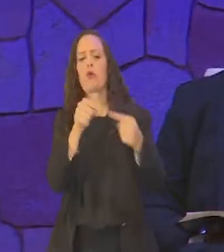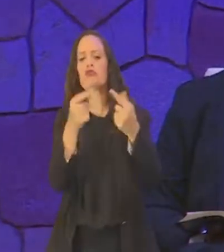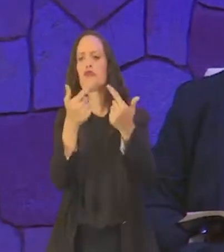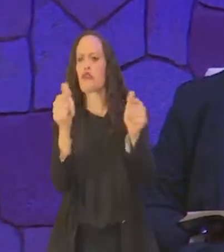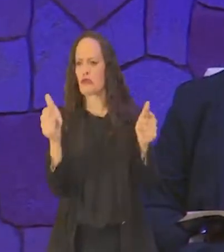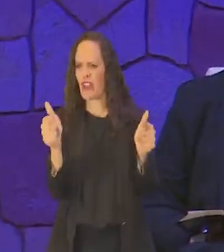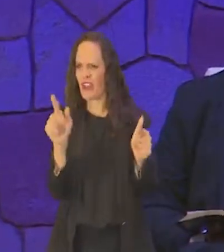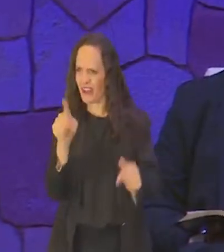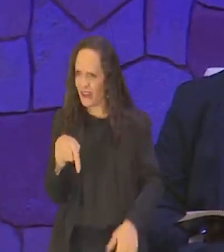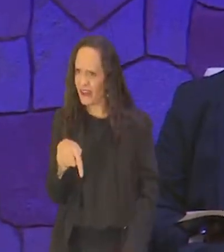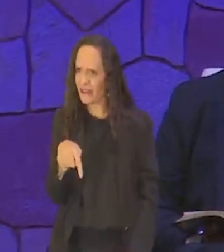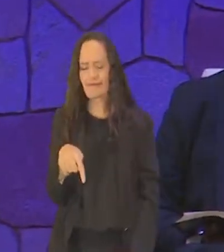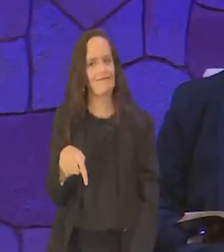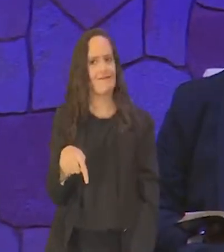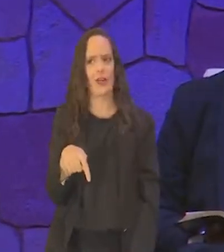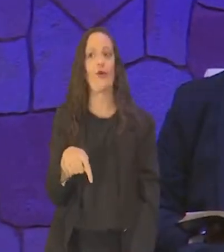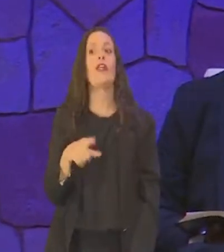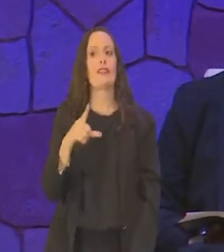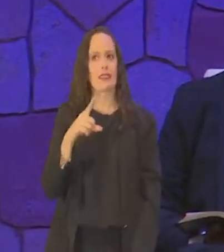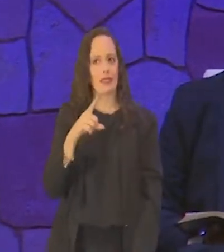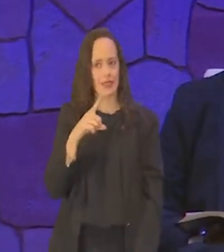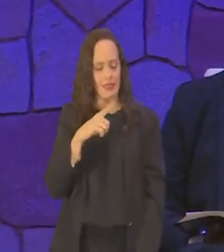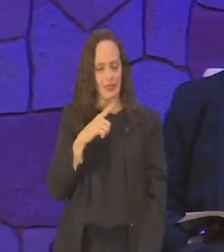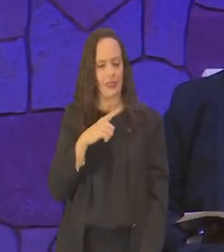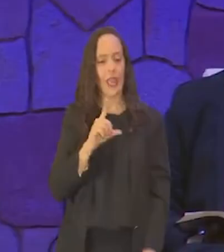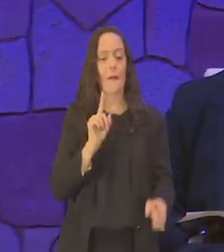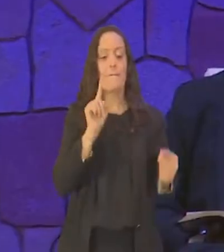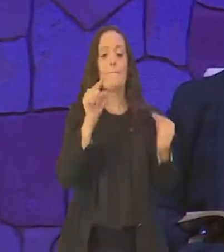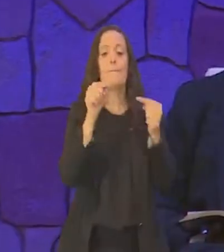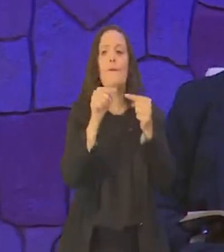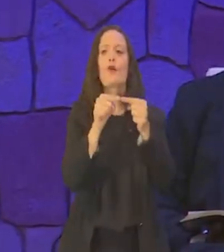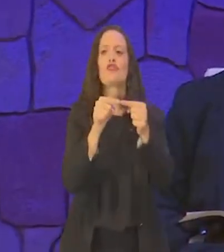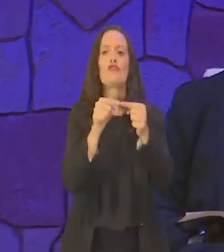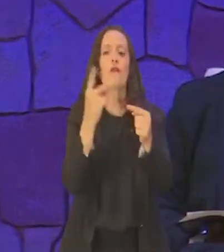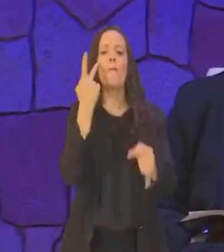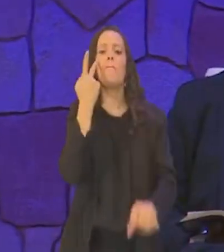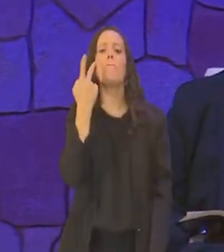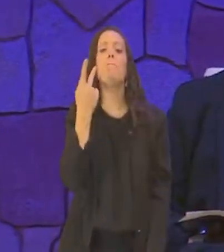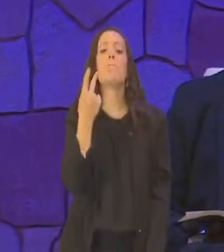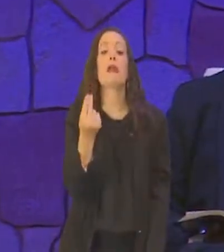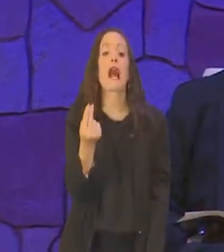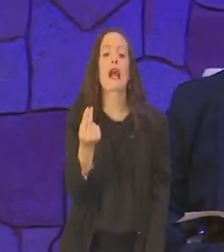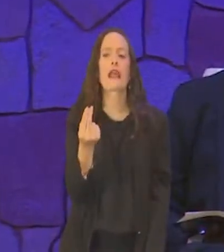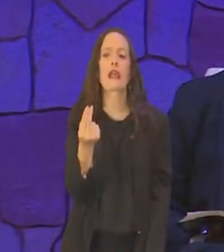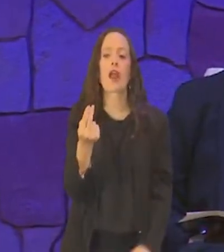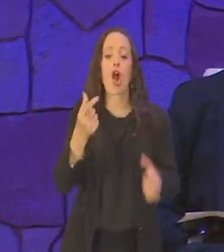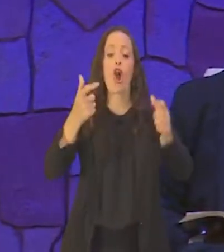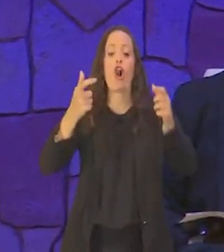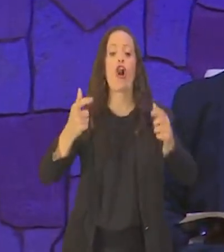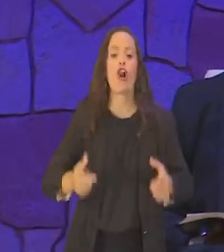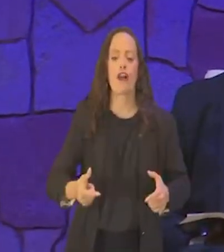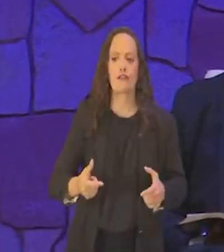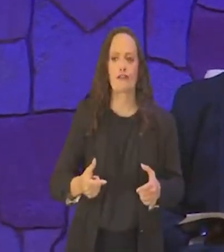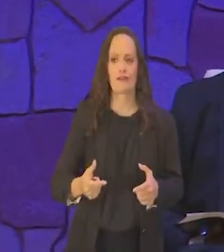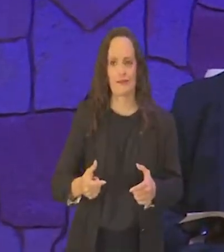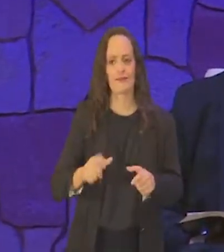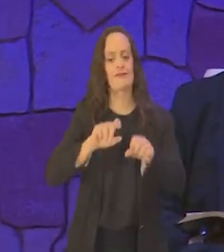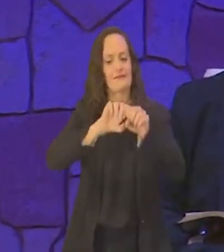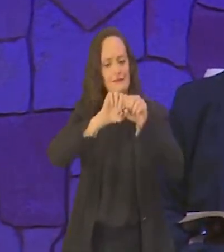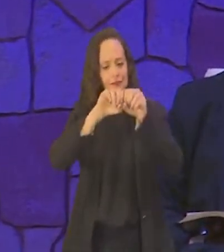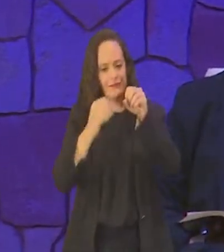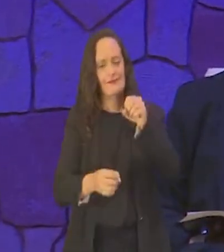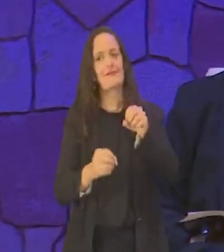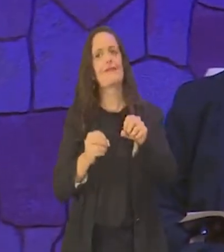pastor guia as suas ovelhas com um propósito. Isso